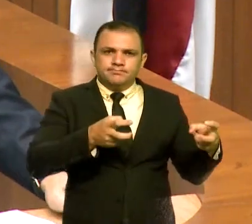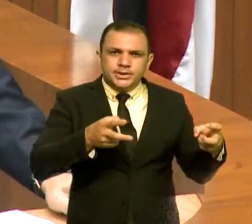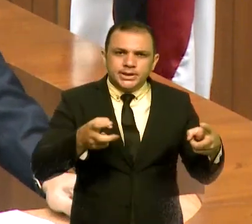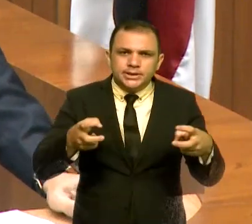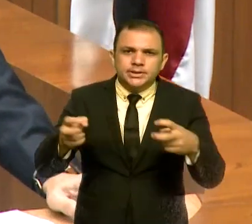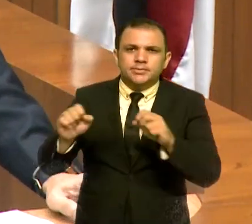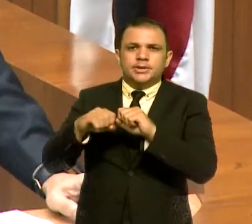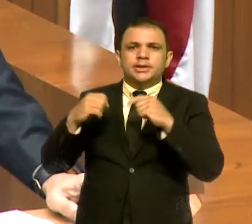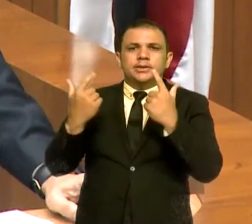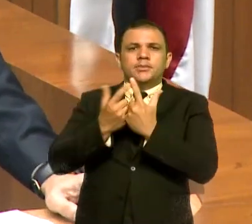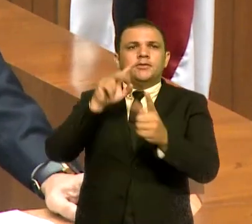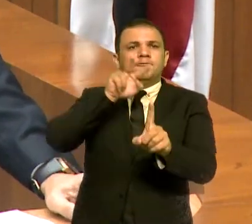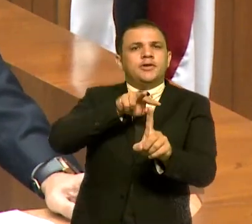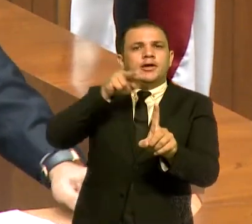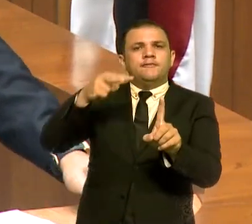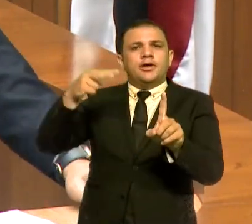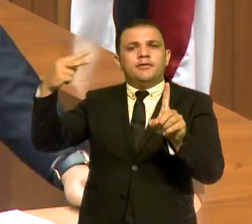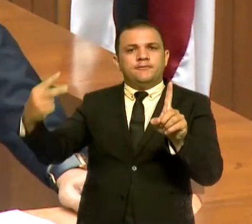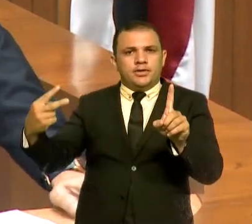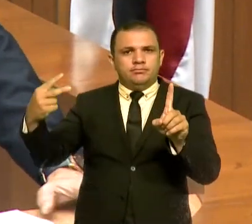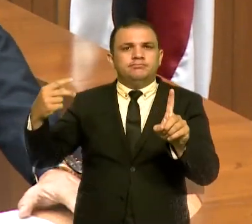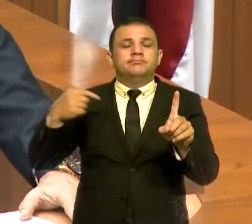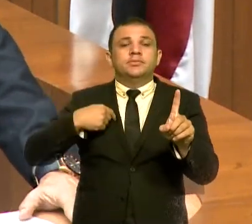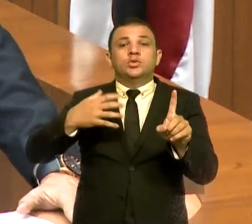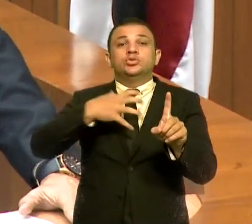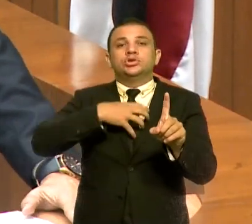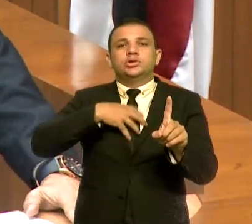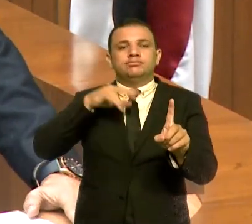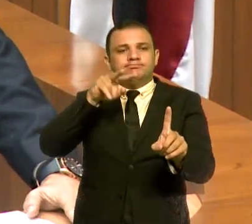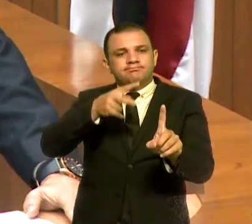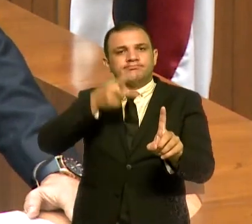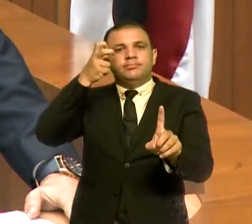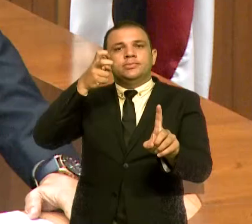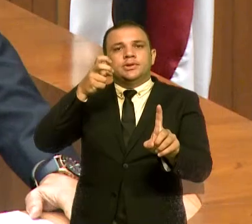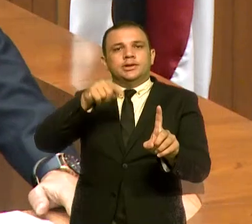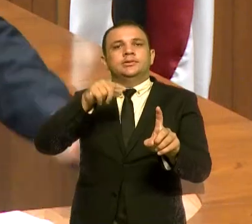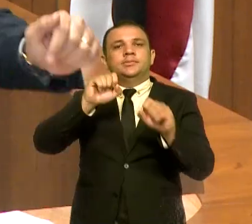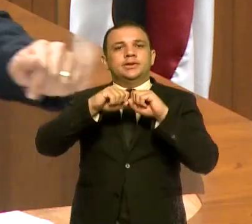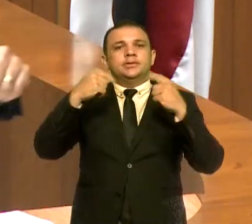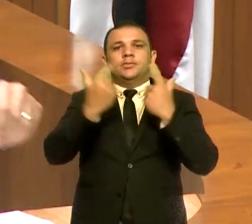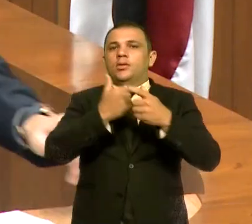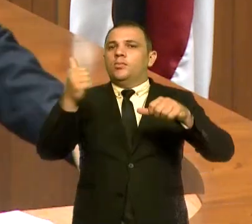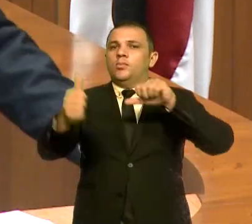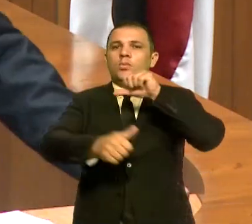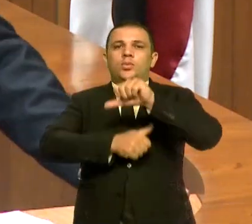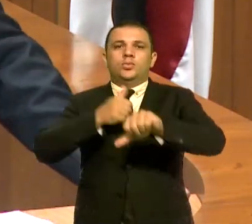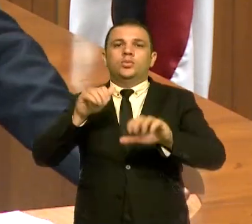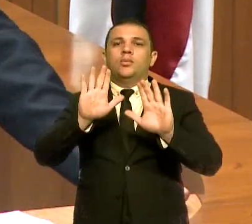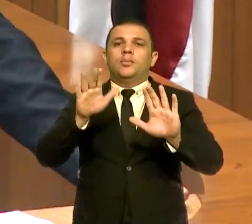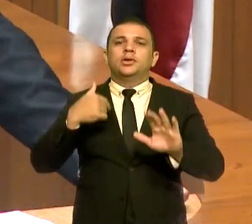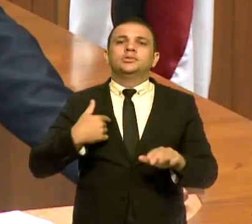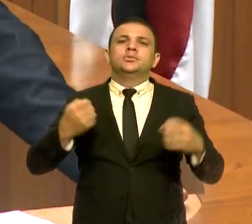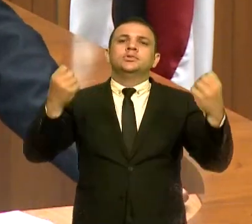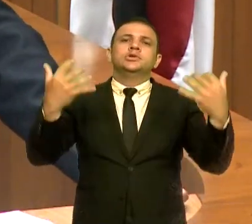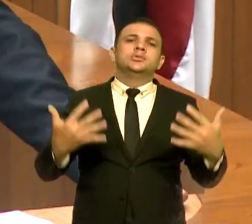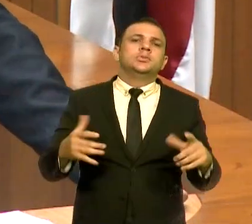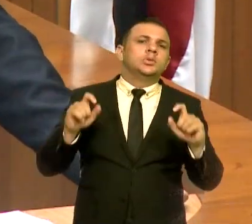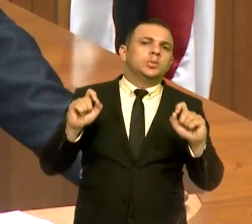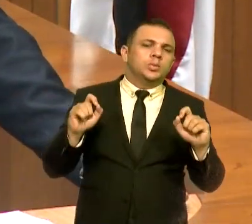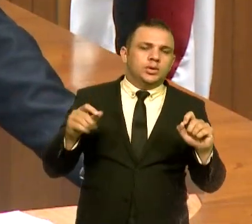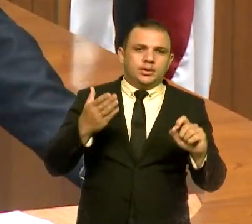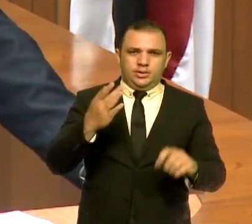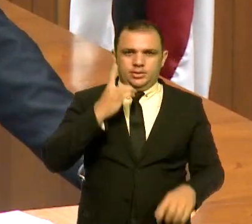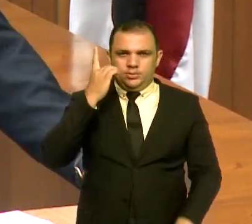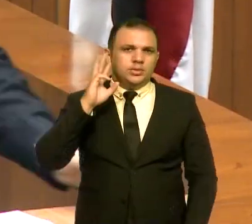o modo de ver o parlamento, ele mudou ao longo do tempo. Mas o que eu queria dizer aqui, deputado Wellington, deputado